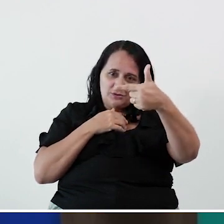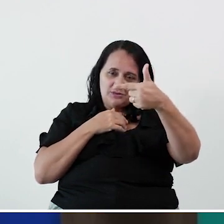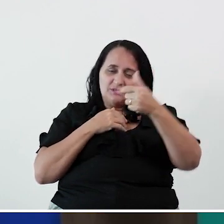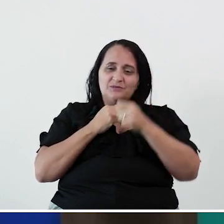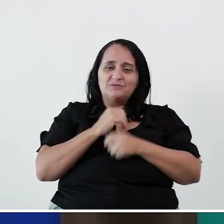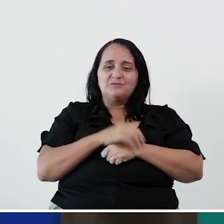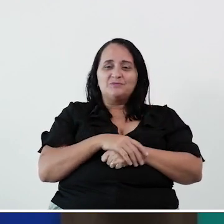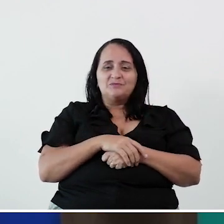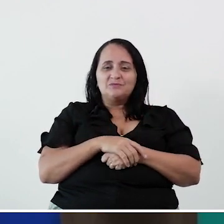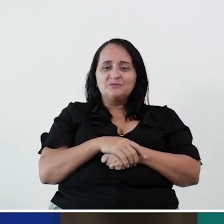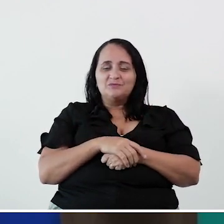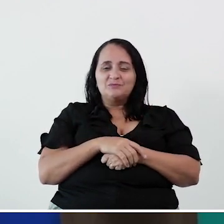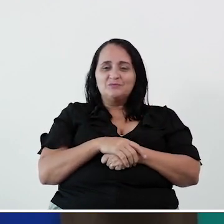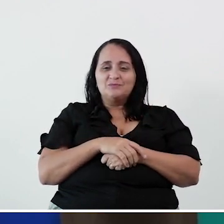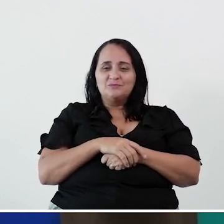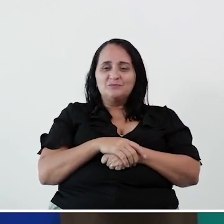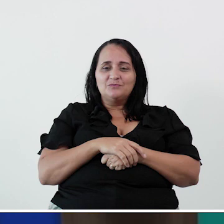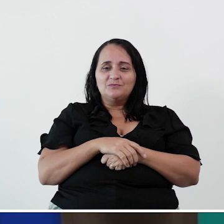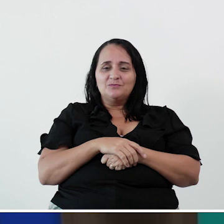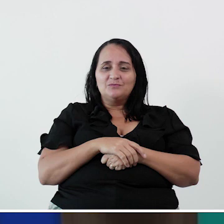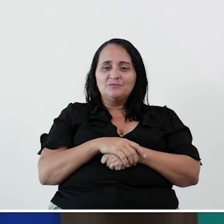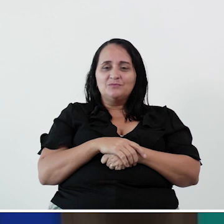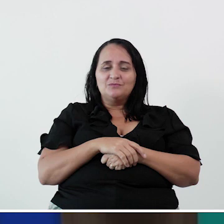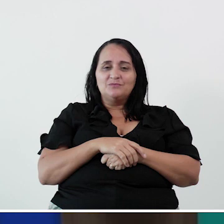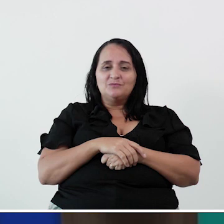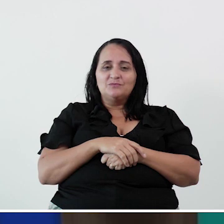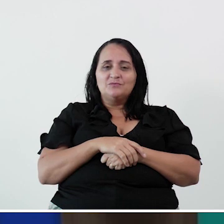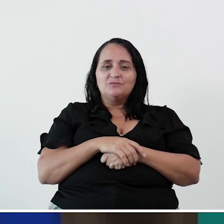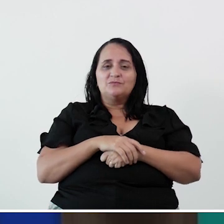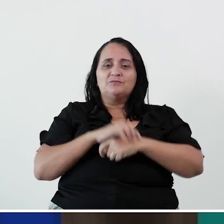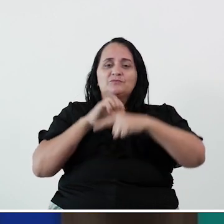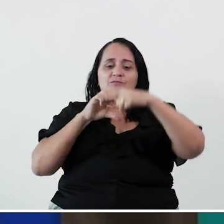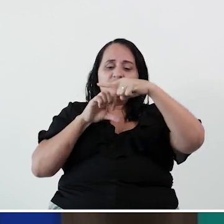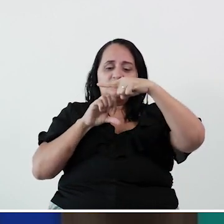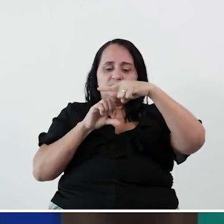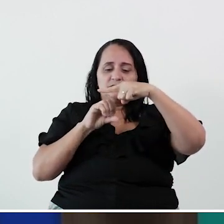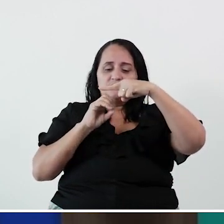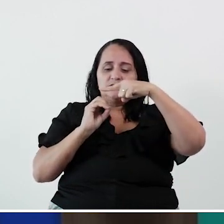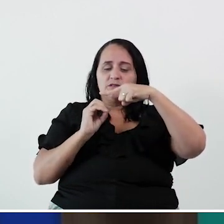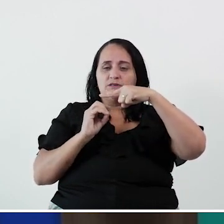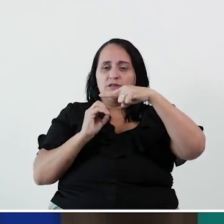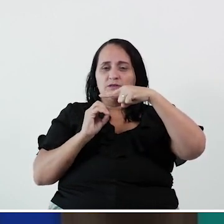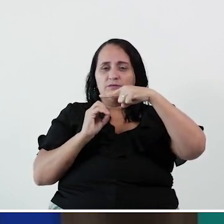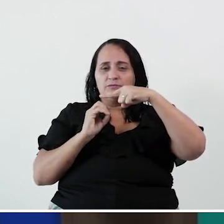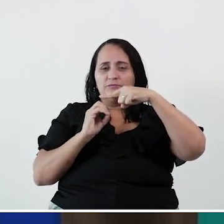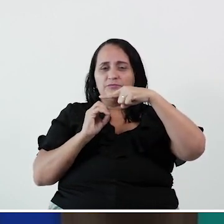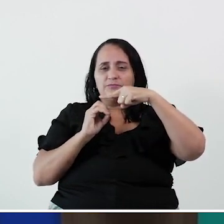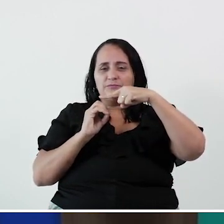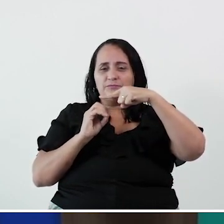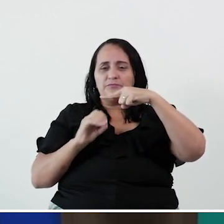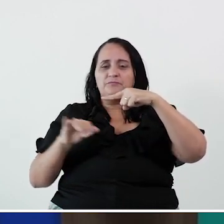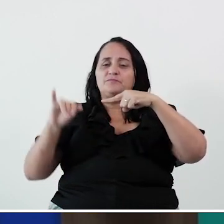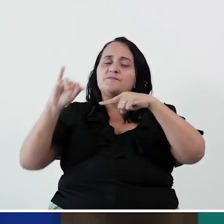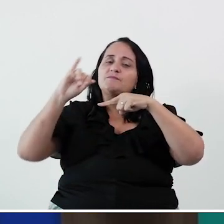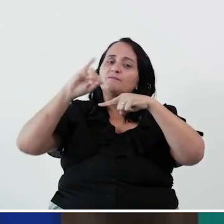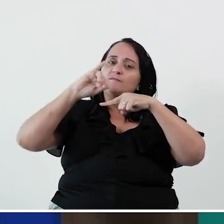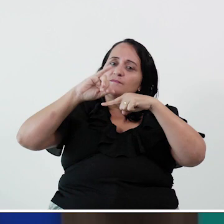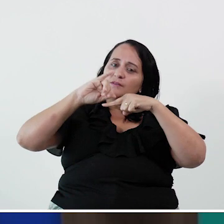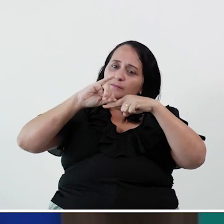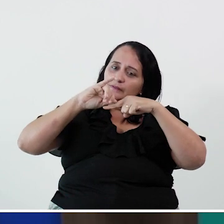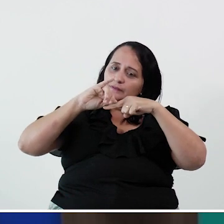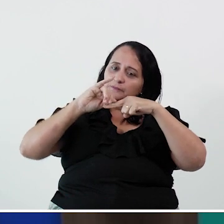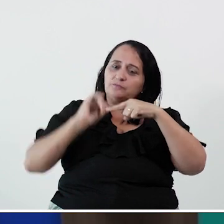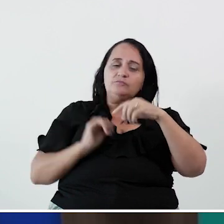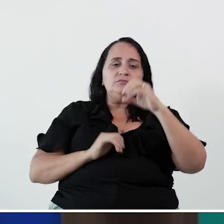eu vou colocar só um 0. E ainda aqui em cima, eu fui de